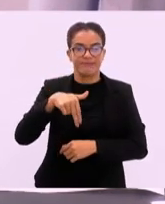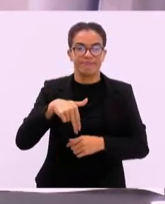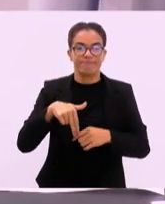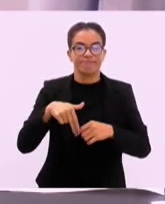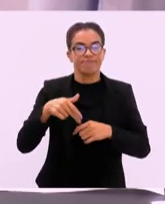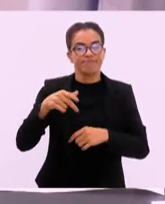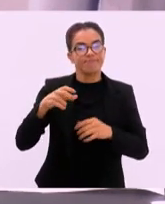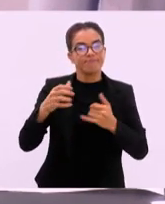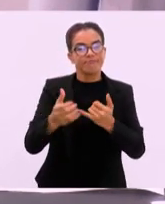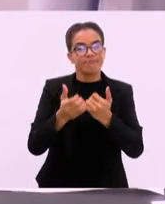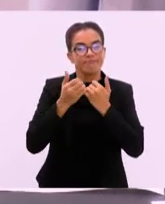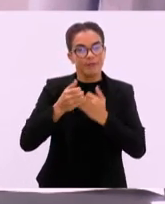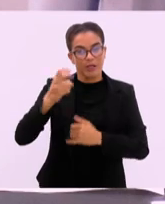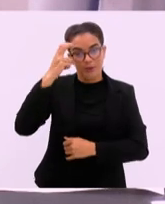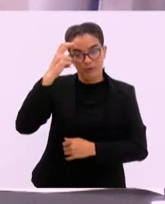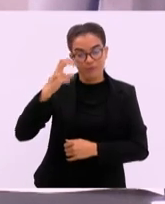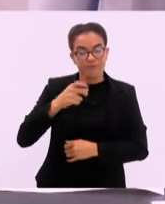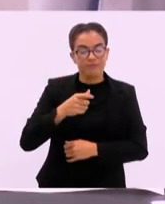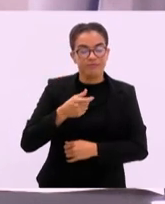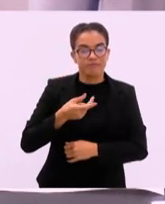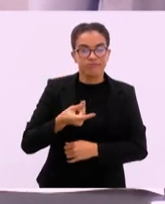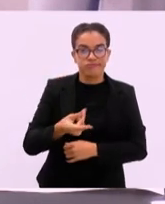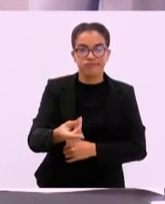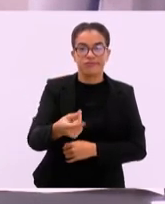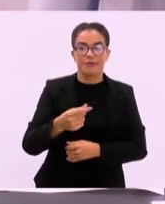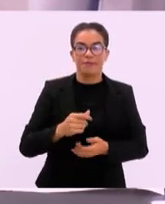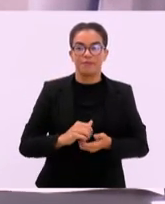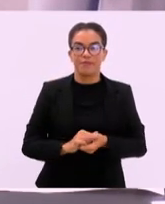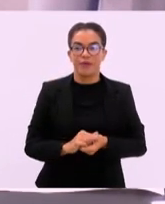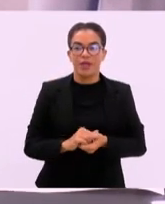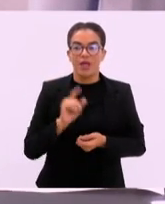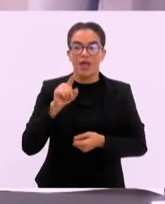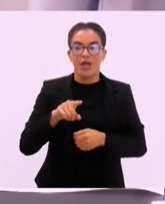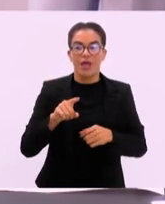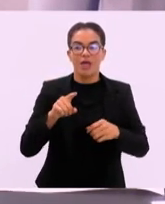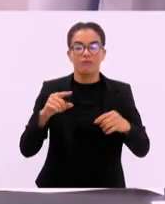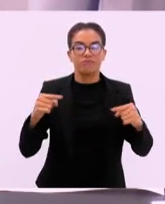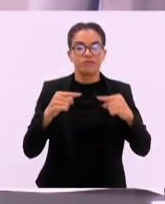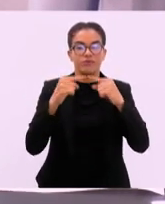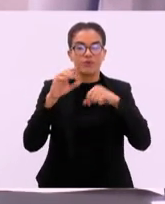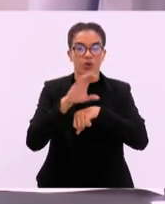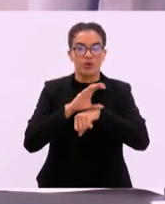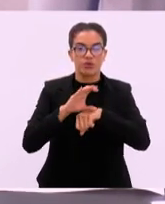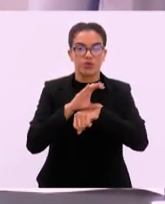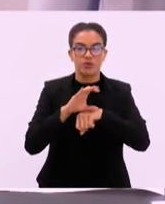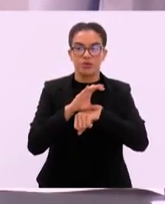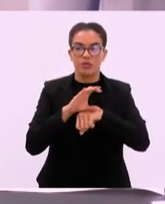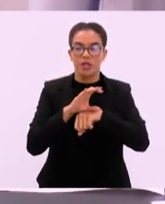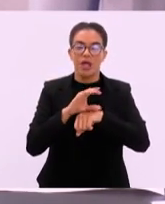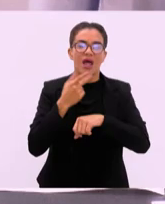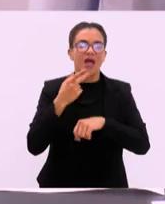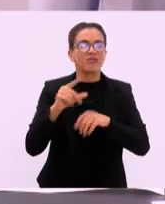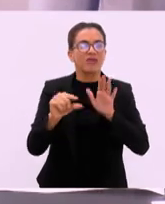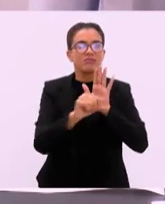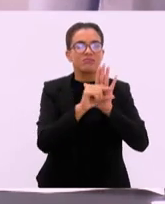Janeiro. O parecer é pela constitucionalidade. Senhor presidente. Ela coloca um parágrafo único